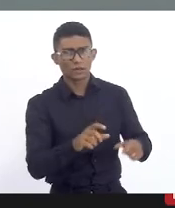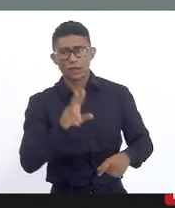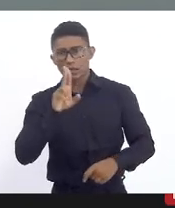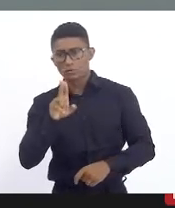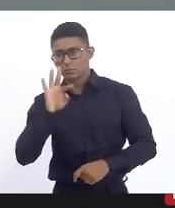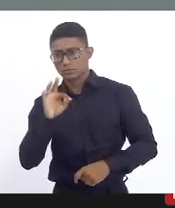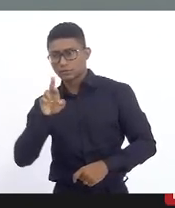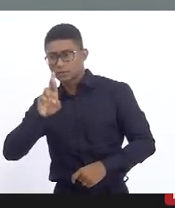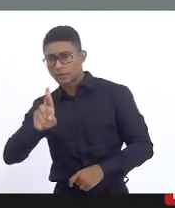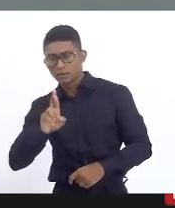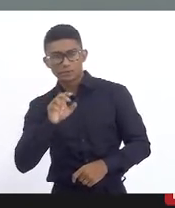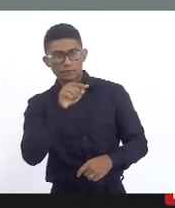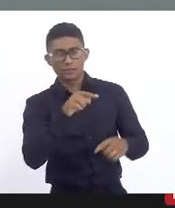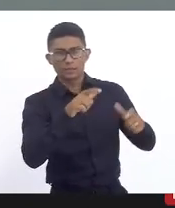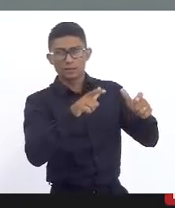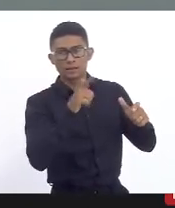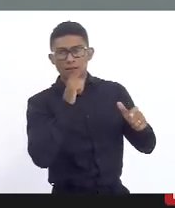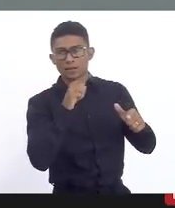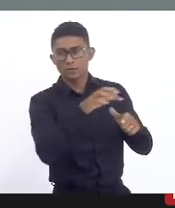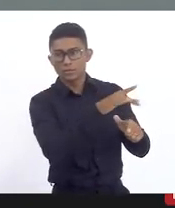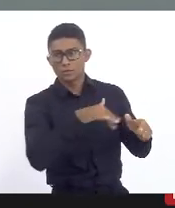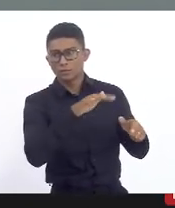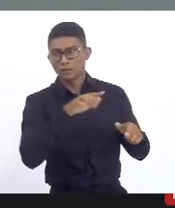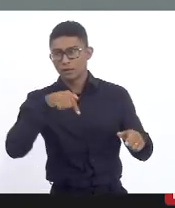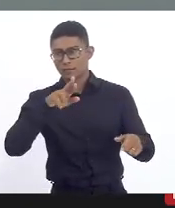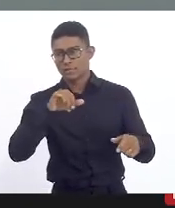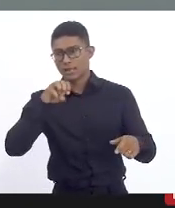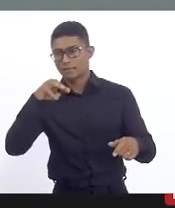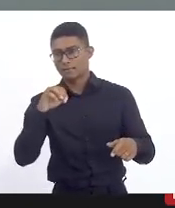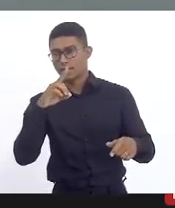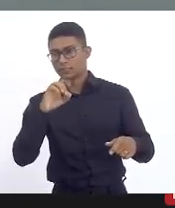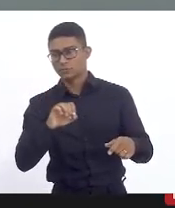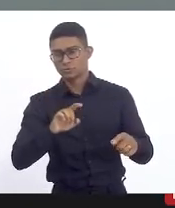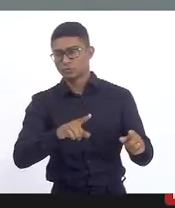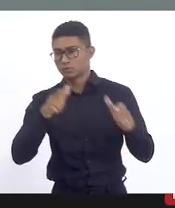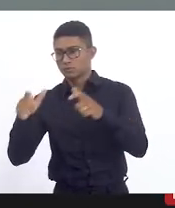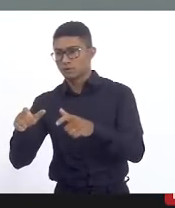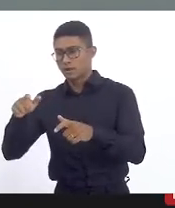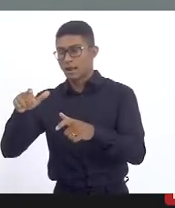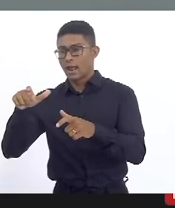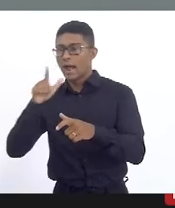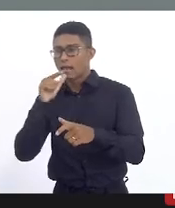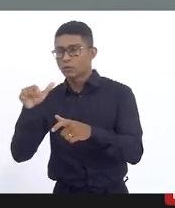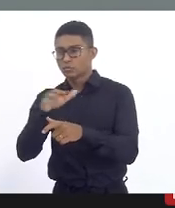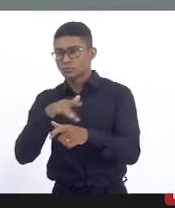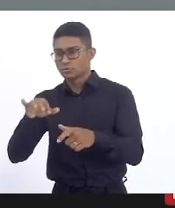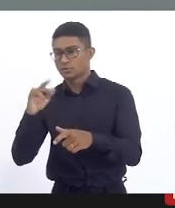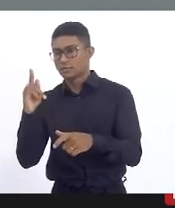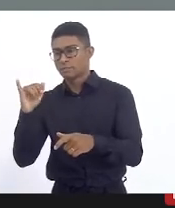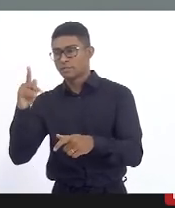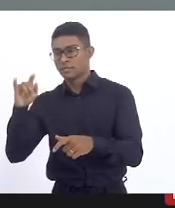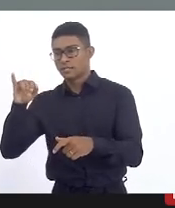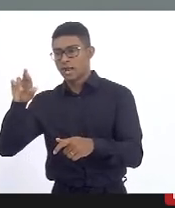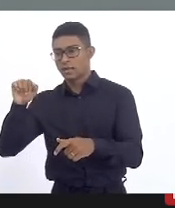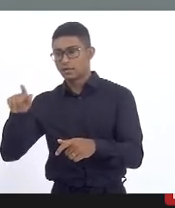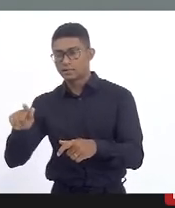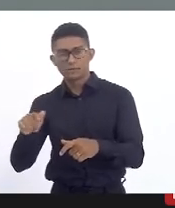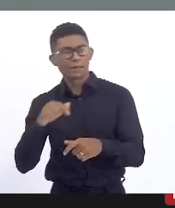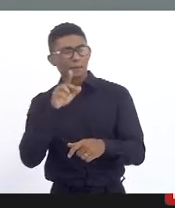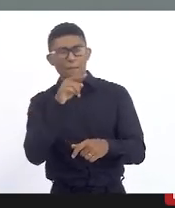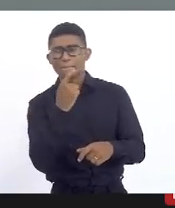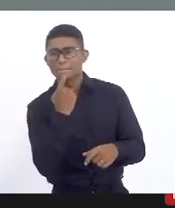UTRs, uma no Rio Queimados e outra no Rio Ipiranga, esse ponto fica perto da lagoa, depois da confluência, no